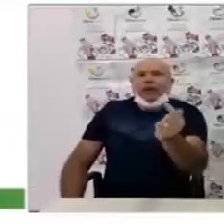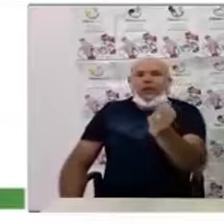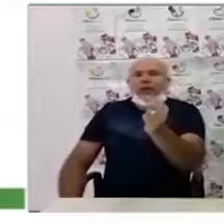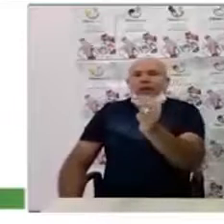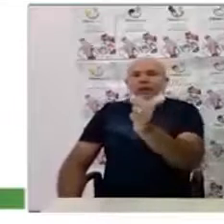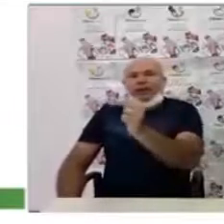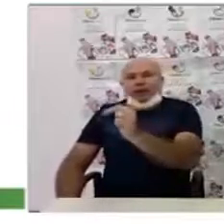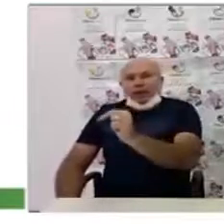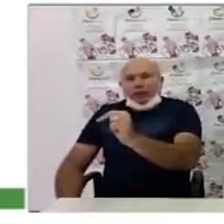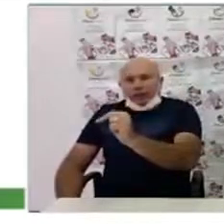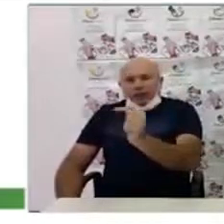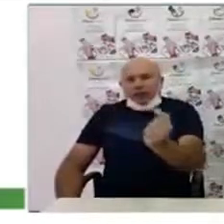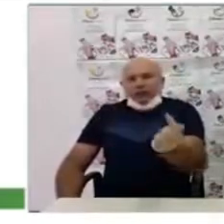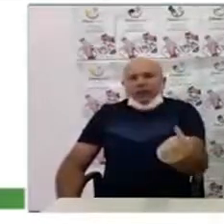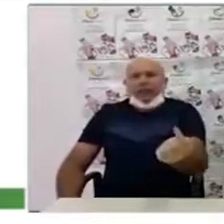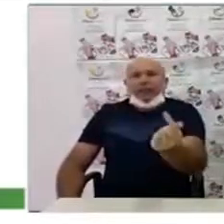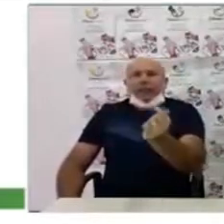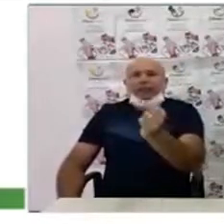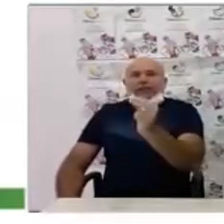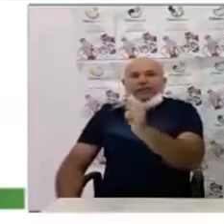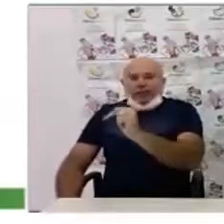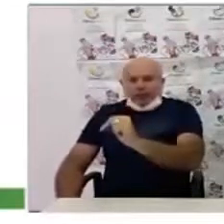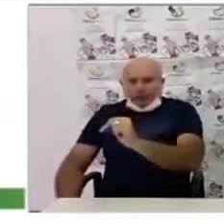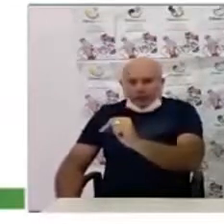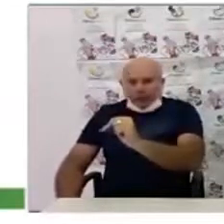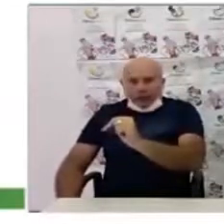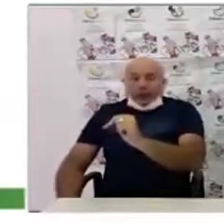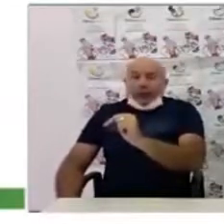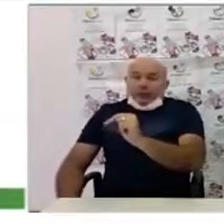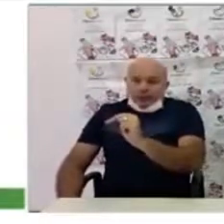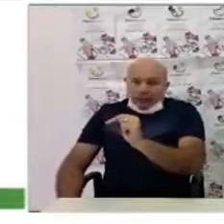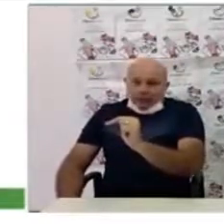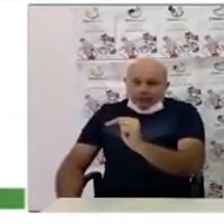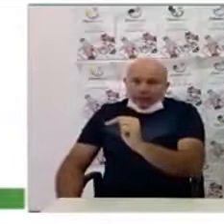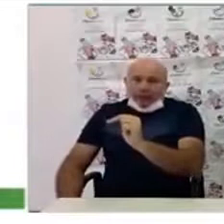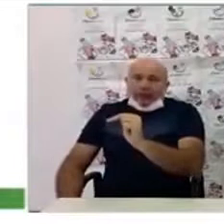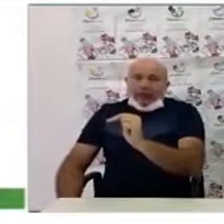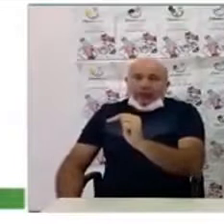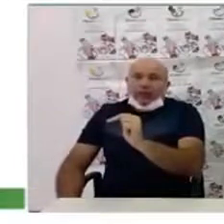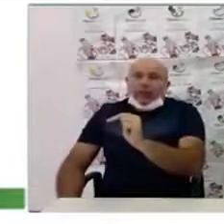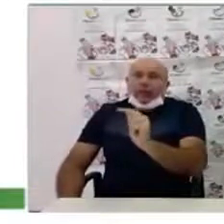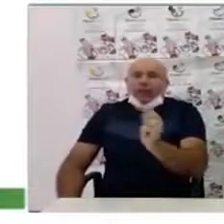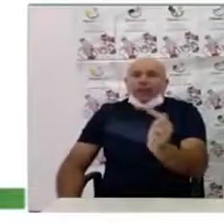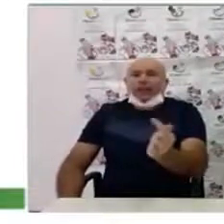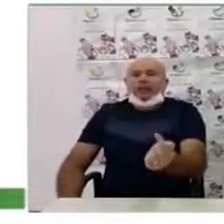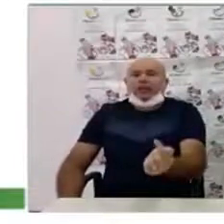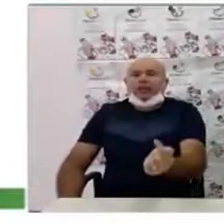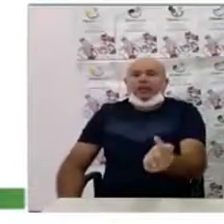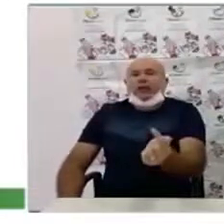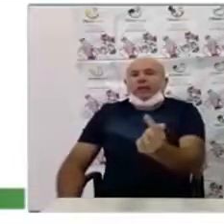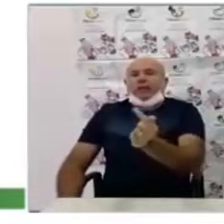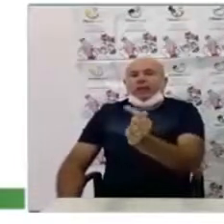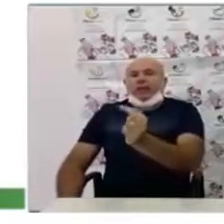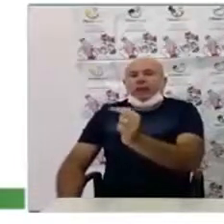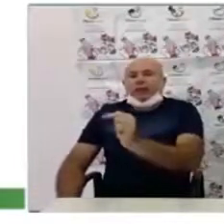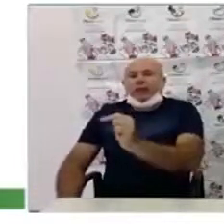para uma outra região, né, chamada de uma camada mais externa. E é bom lembrar isso, viu? Ficar atento. Porque o elétron ele só salta